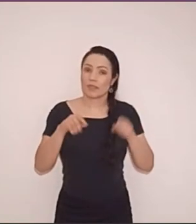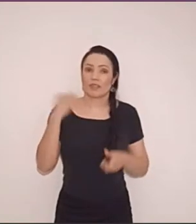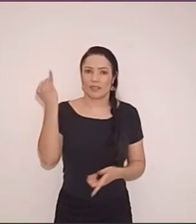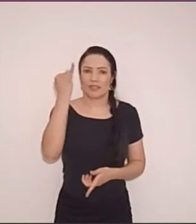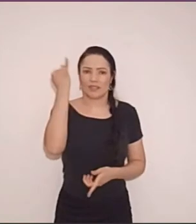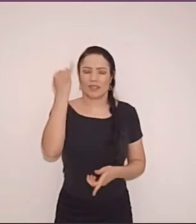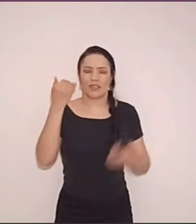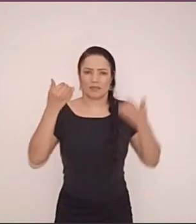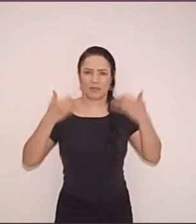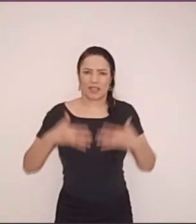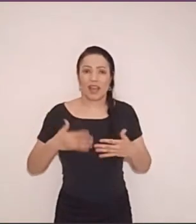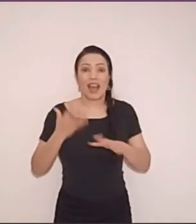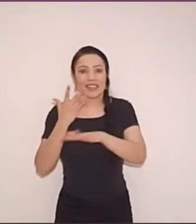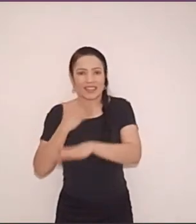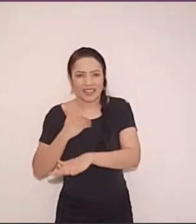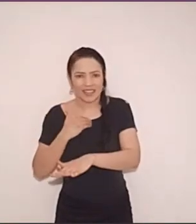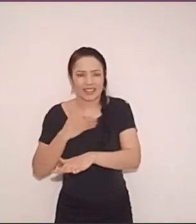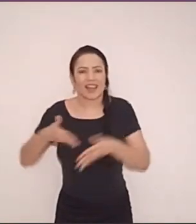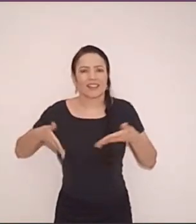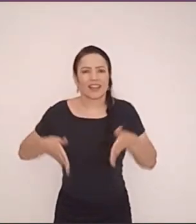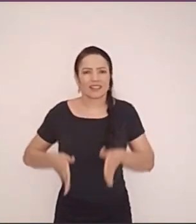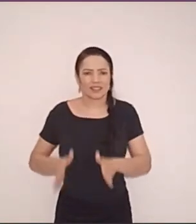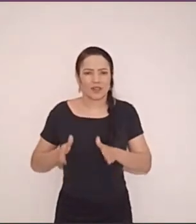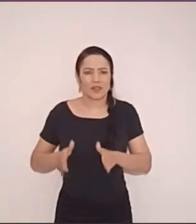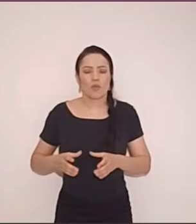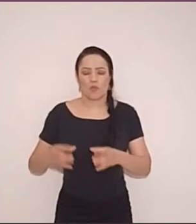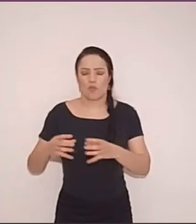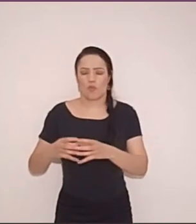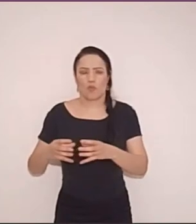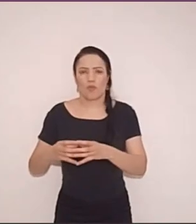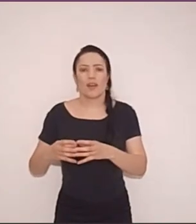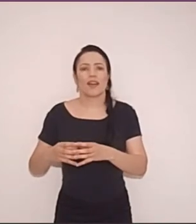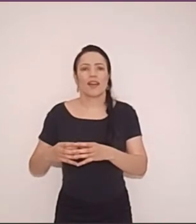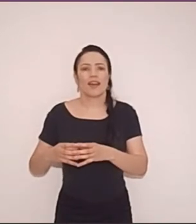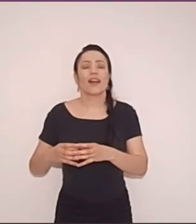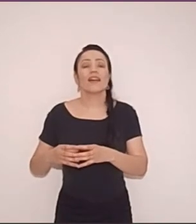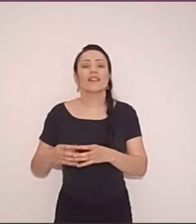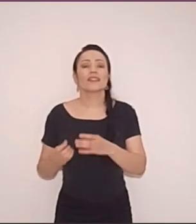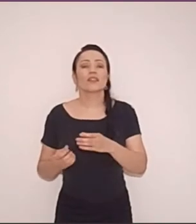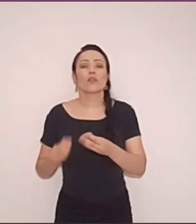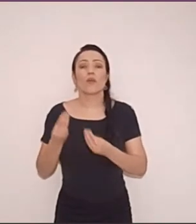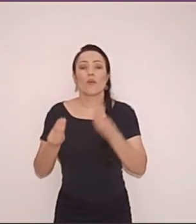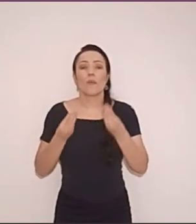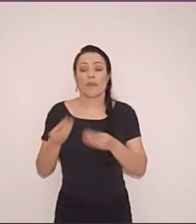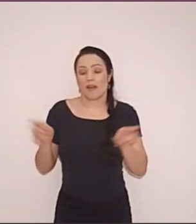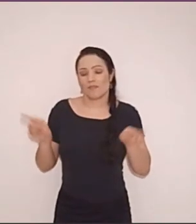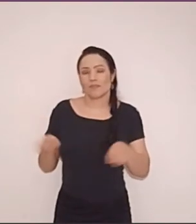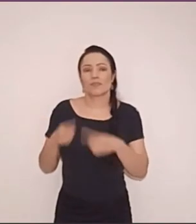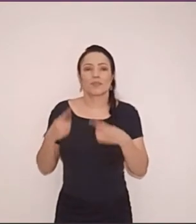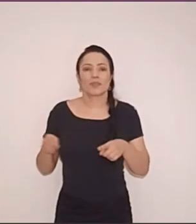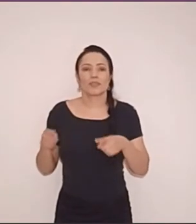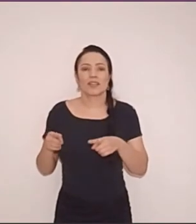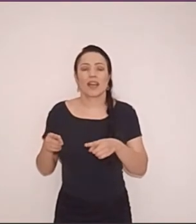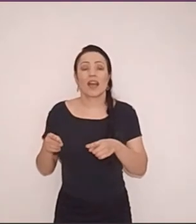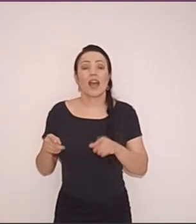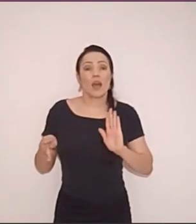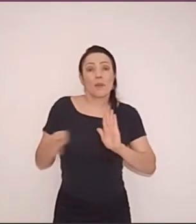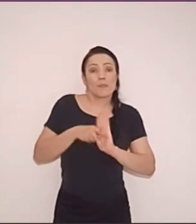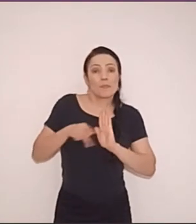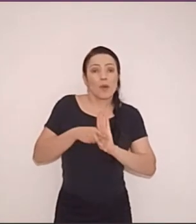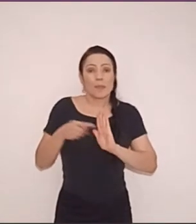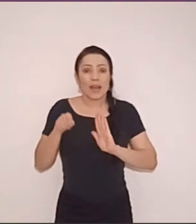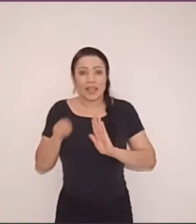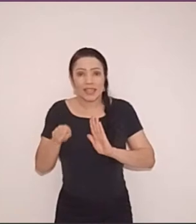interessante nela de experiências com dar uma aldeia a cara levar sempre uma canção a canção de uma criança